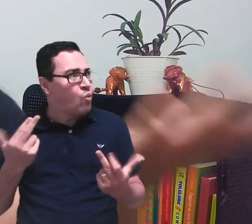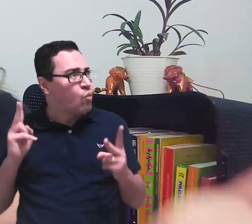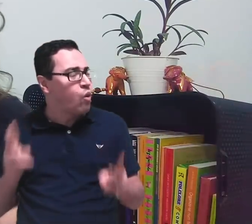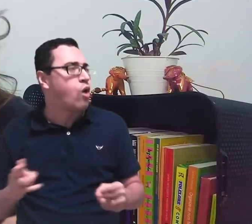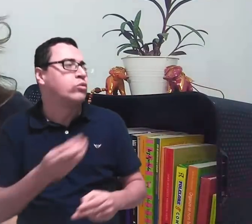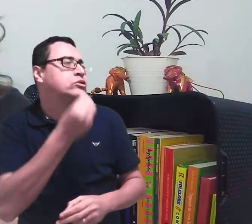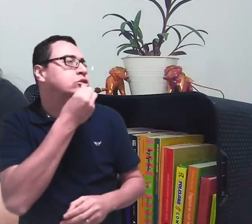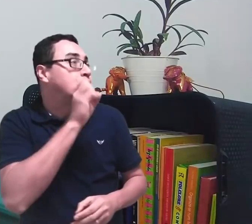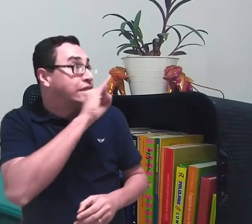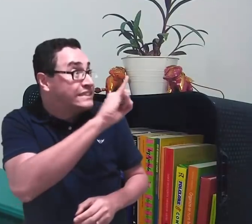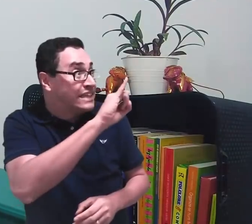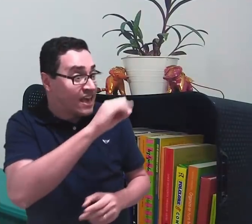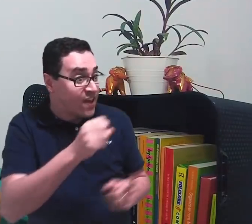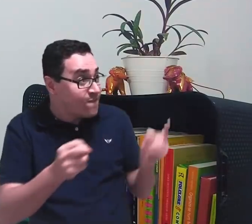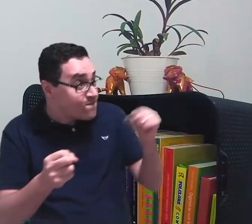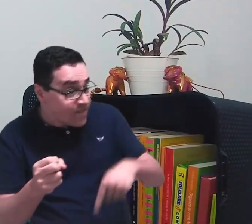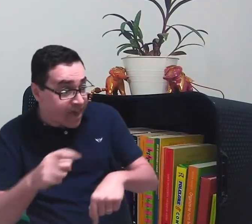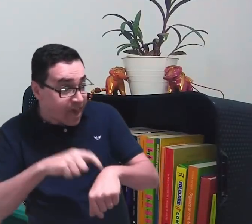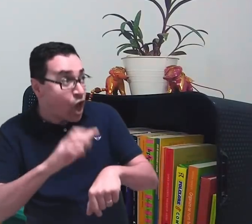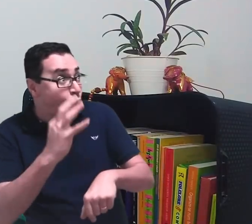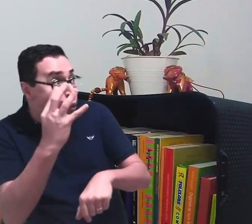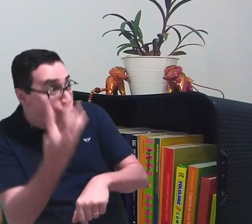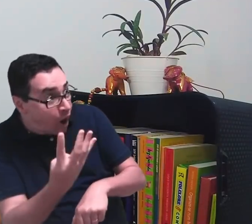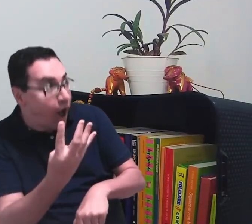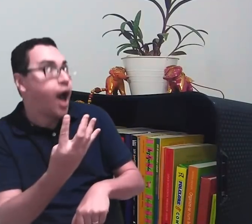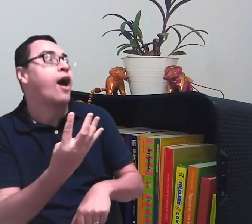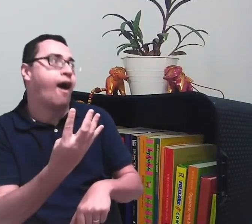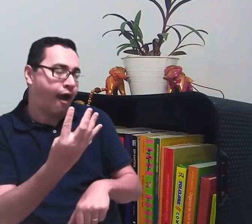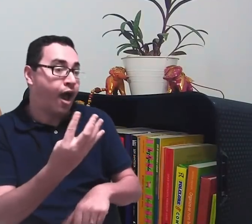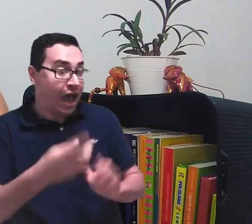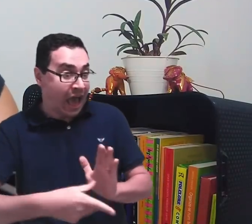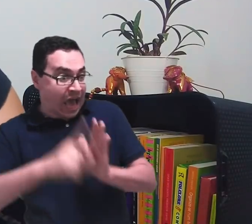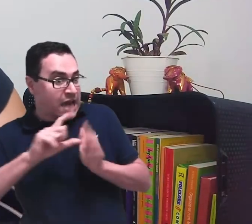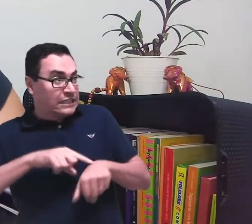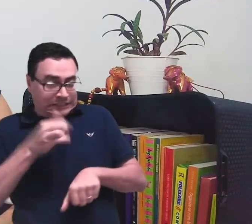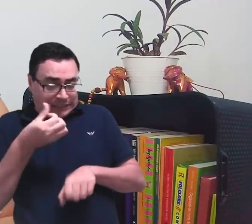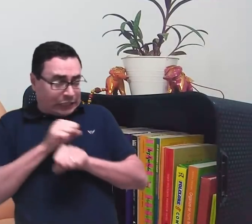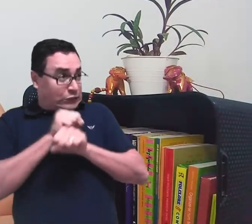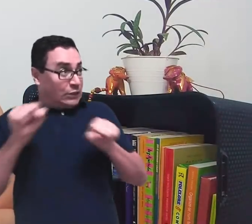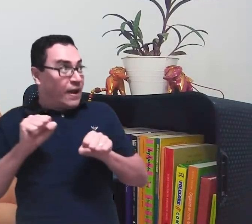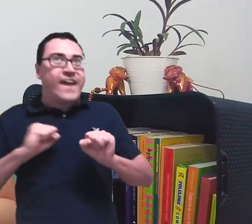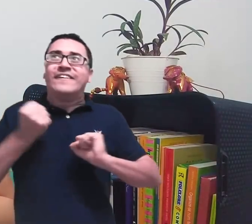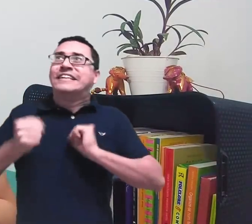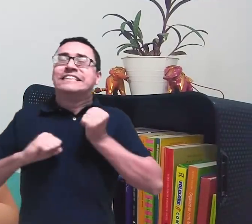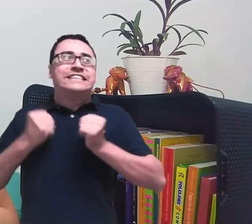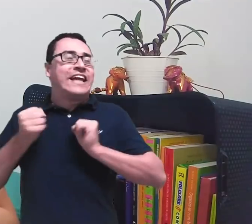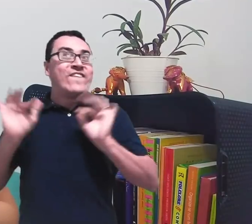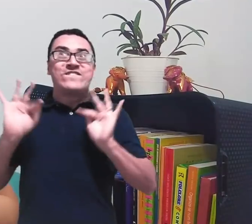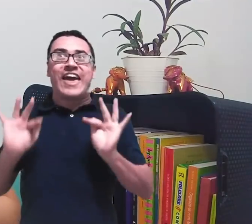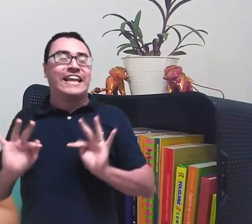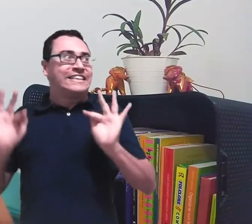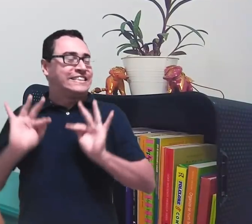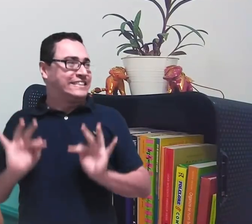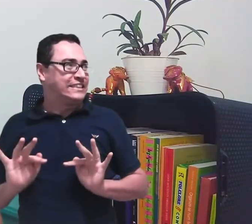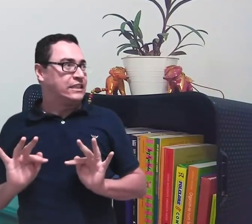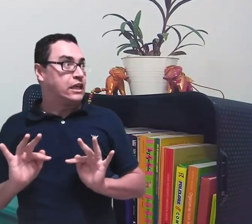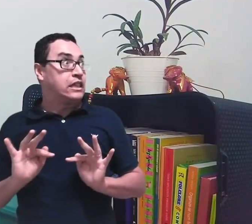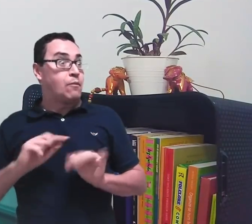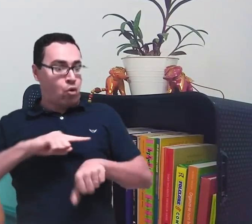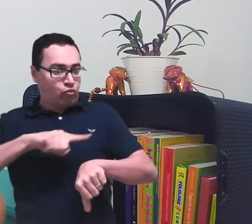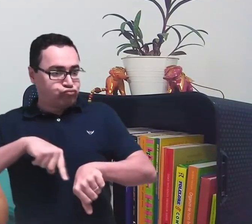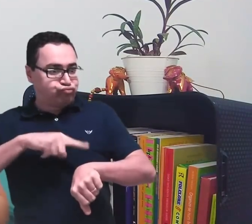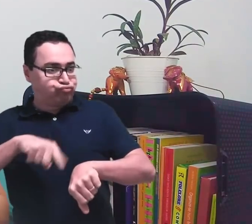da tarde, desde as 3 já começarei a ficar feliz. Mas a hora avança e mais feliz